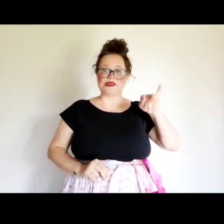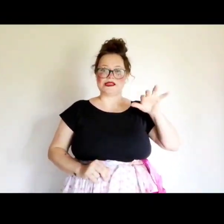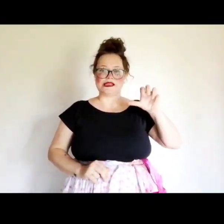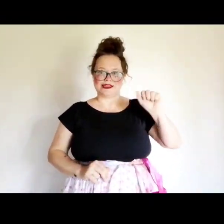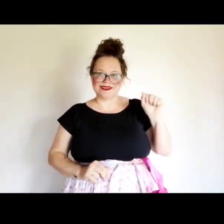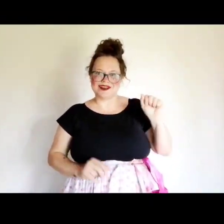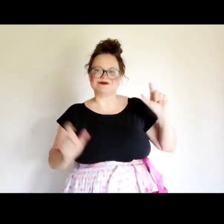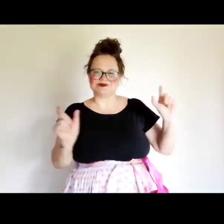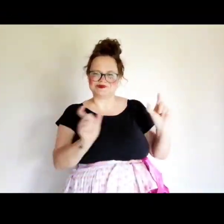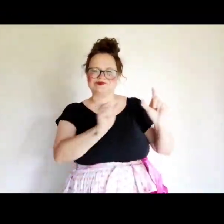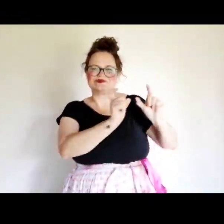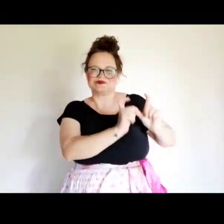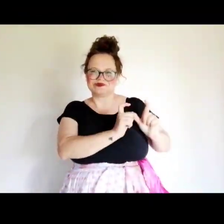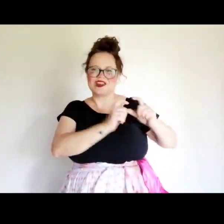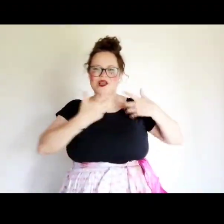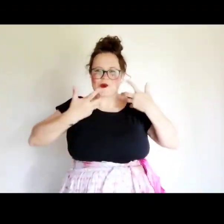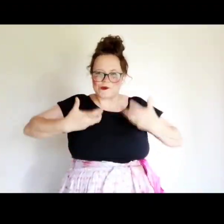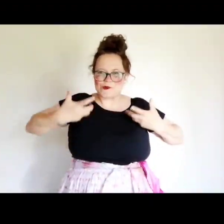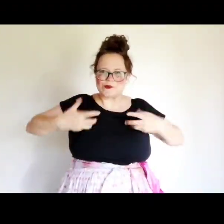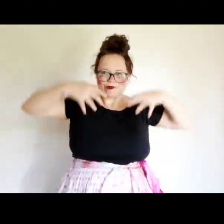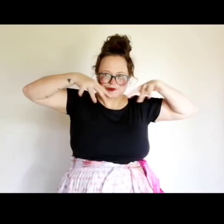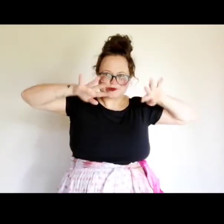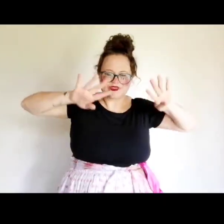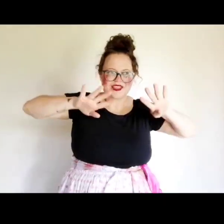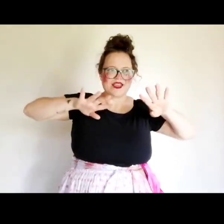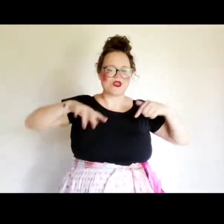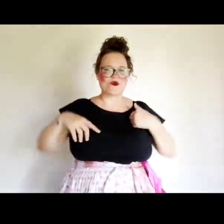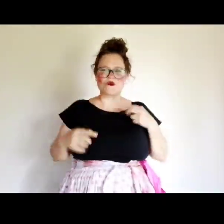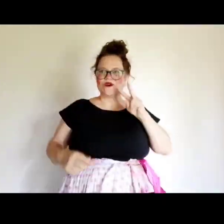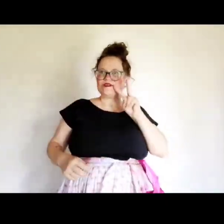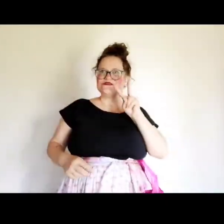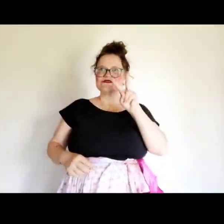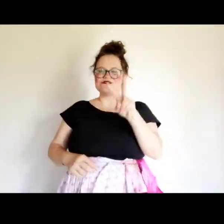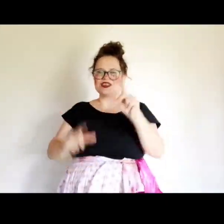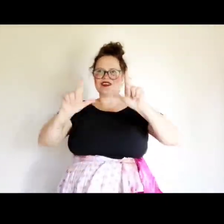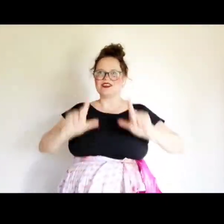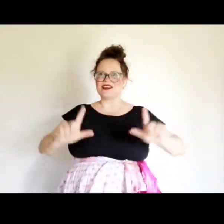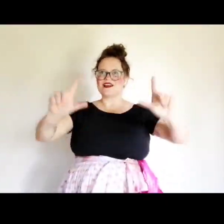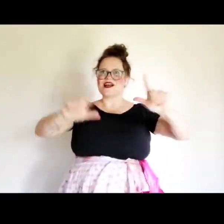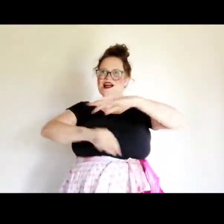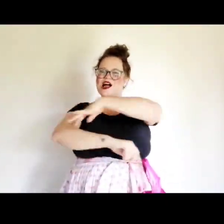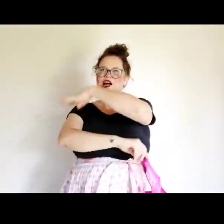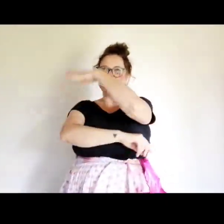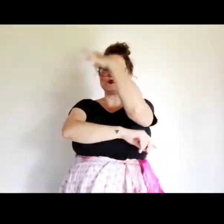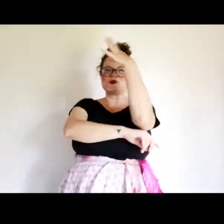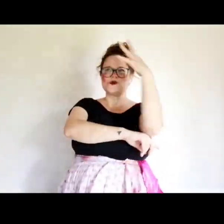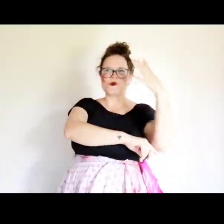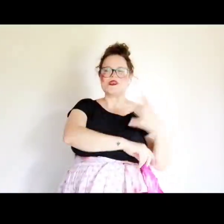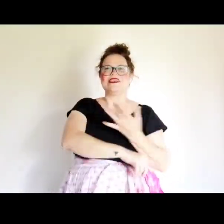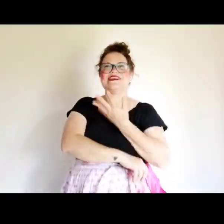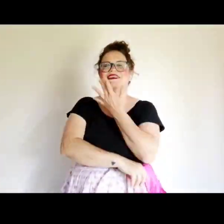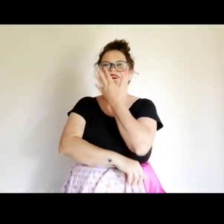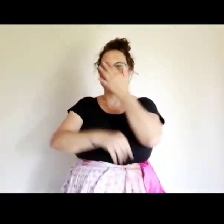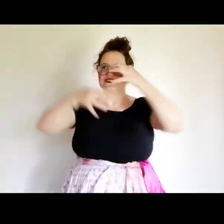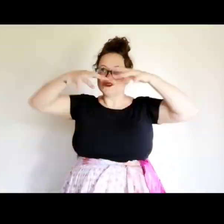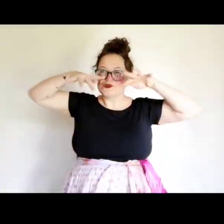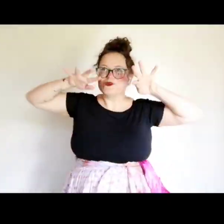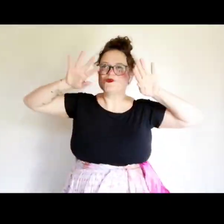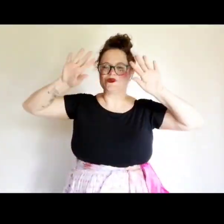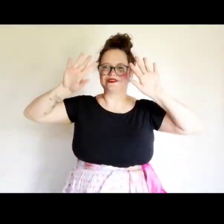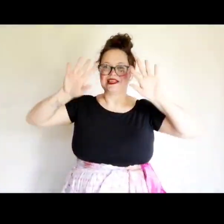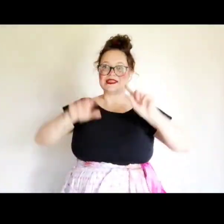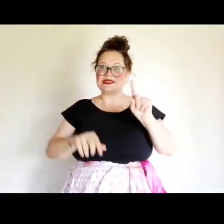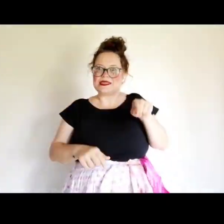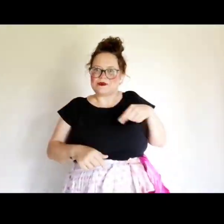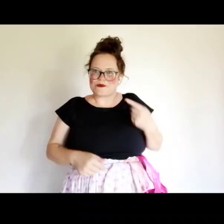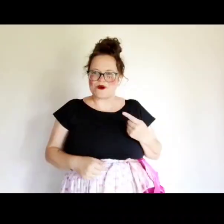ali, com aquele brilho, aquele arco-íris, aqueles pequenos arco-íris nos meus olhos, nos cílios, e depois